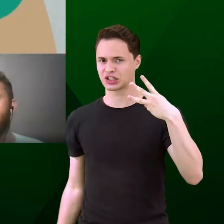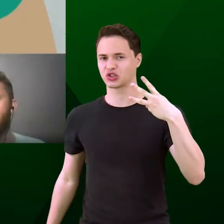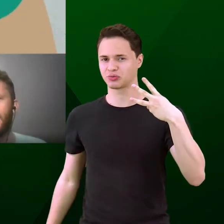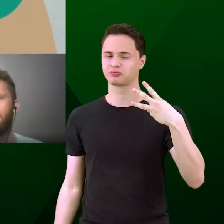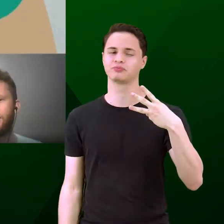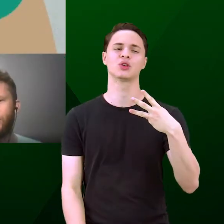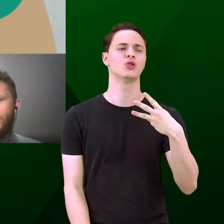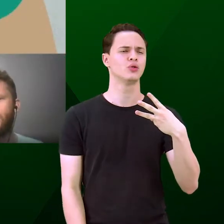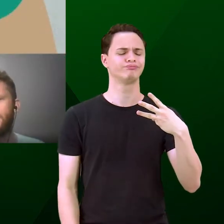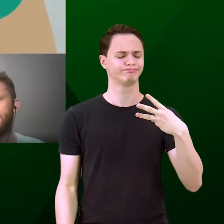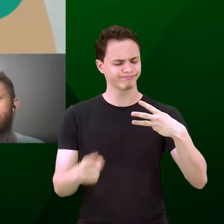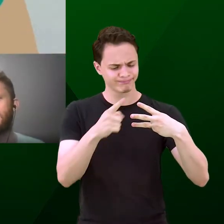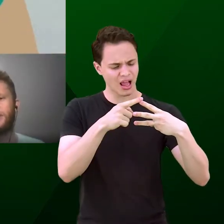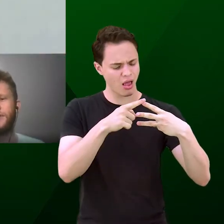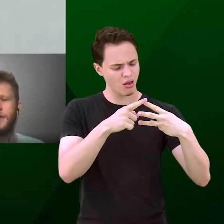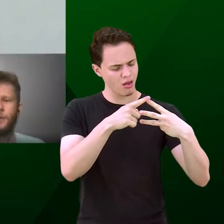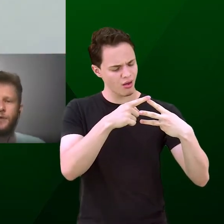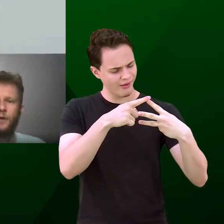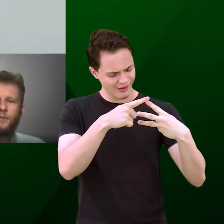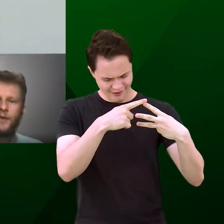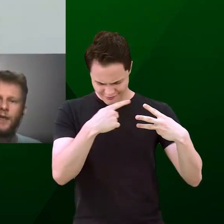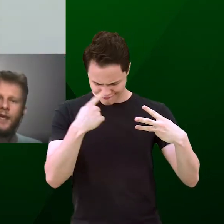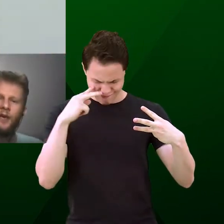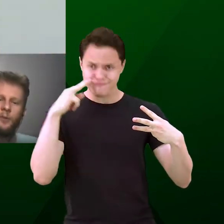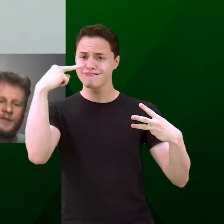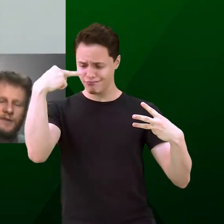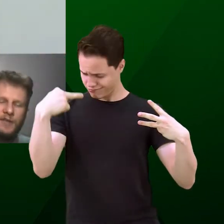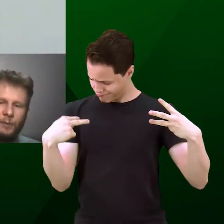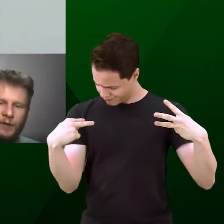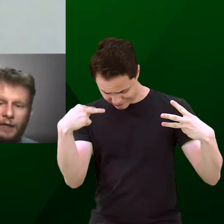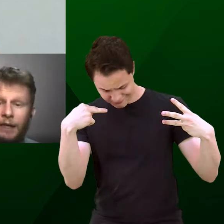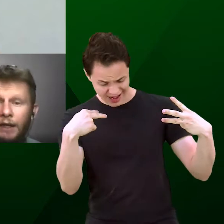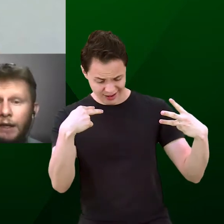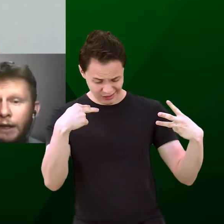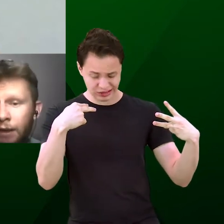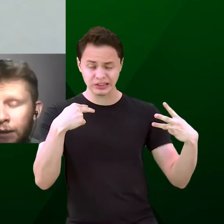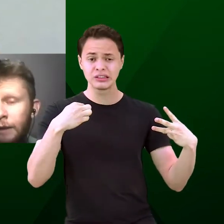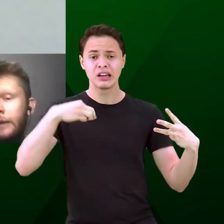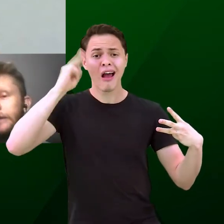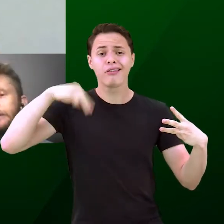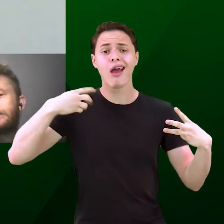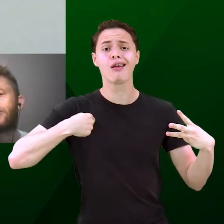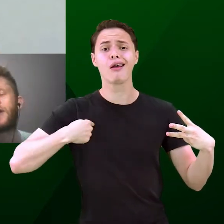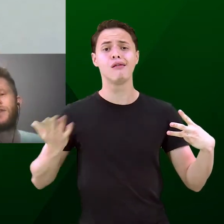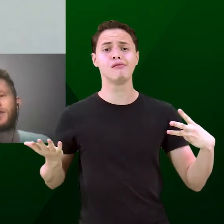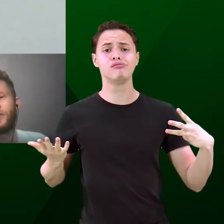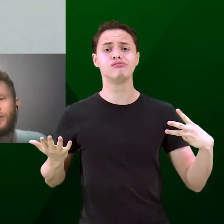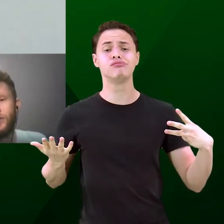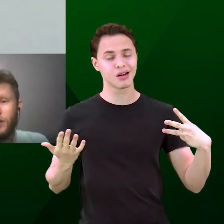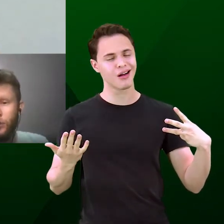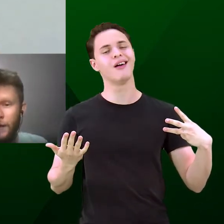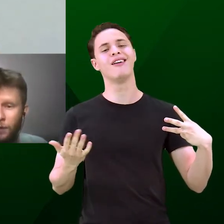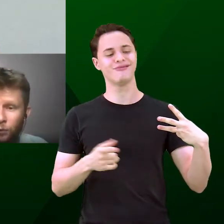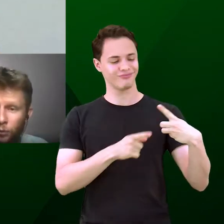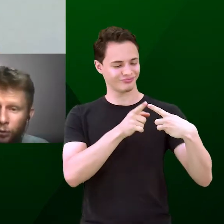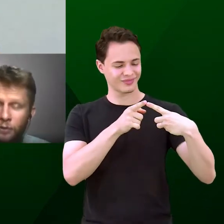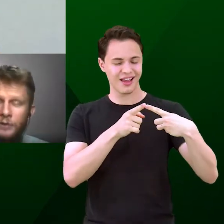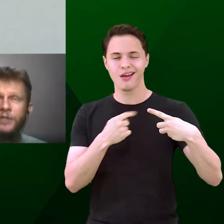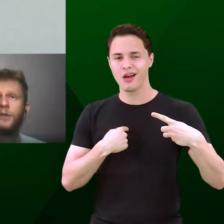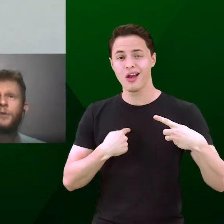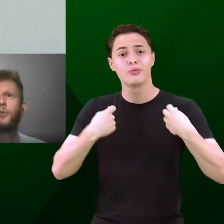corrida, baseado nessa minha experiência e também em alguns conteúdos mais atuais que a gente tem sobre essa modalidade. Então, vou